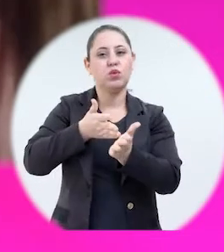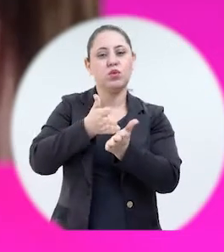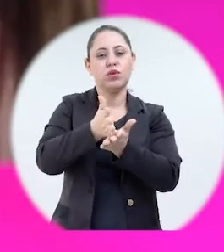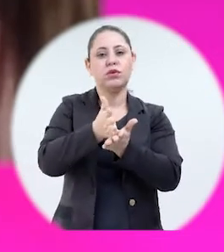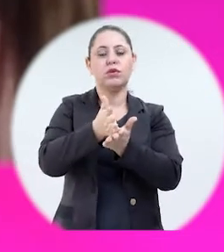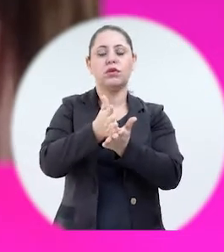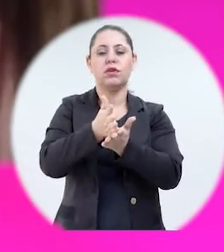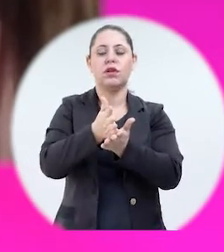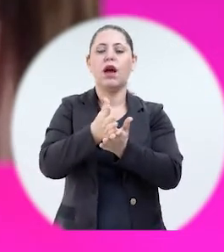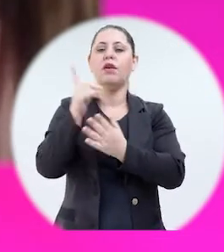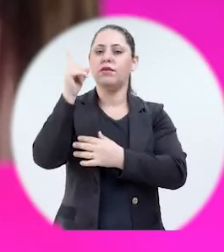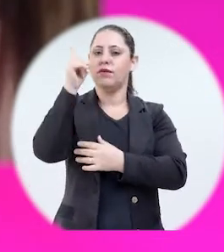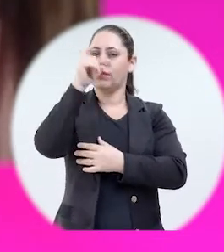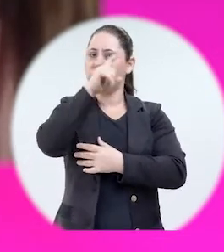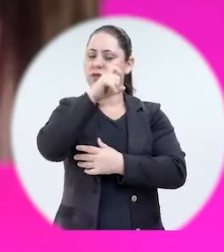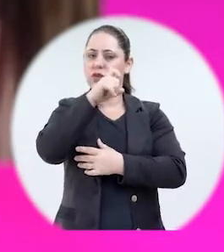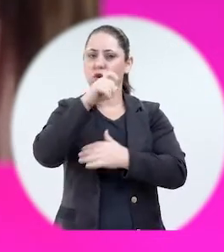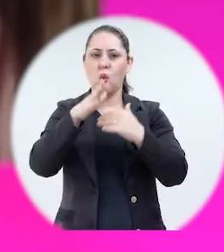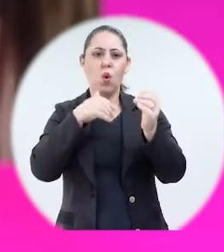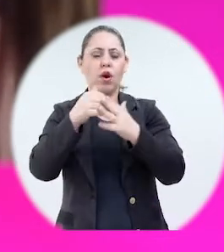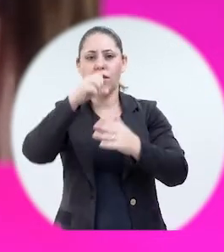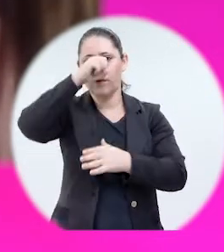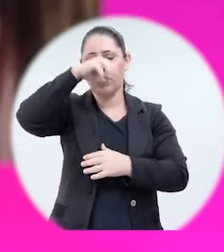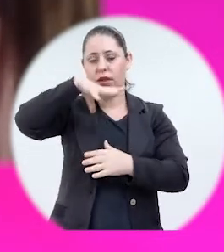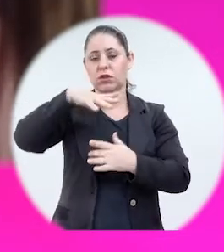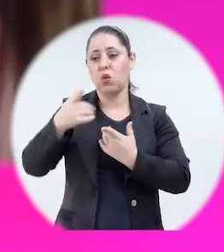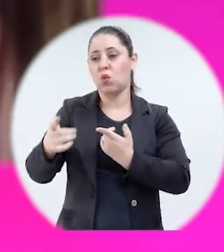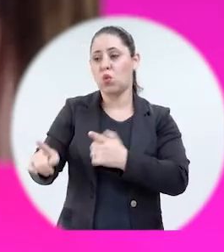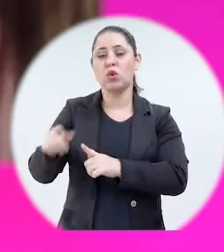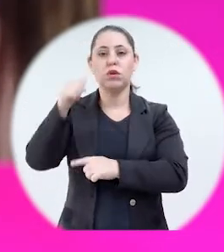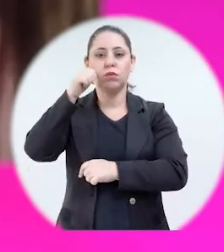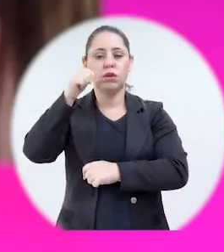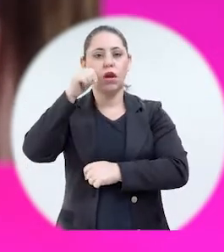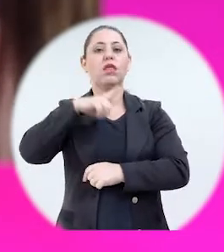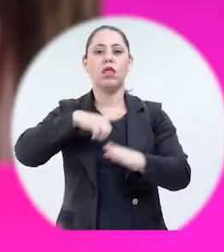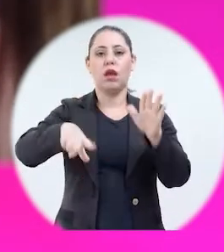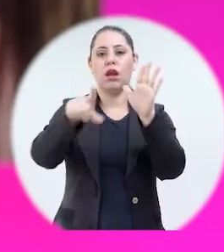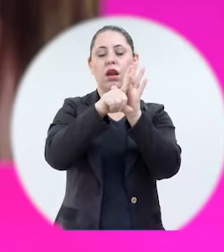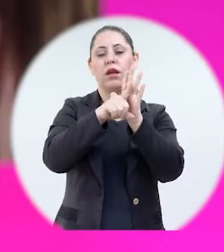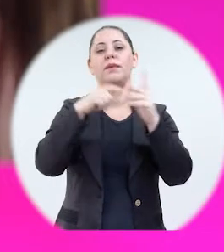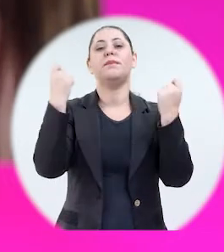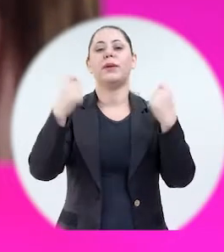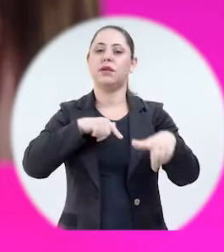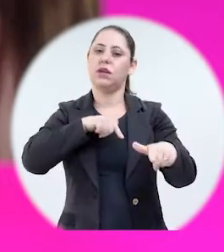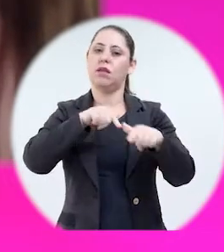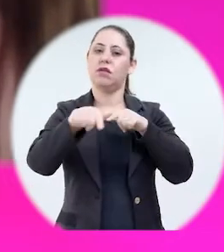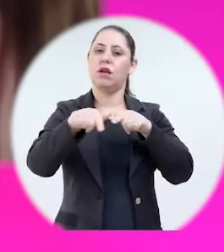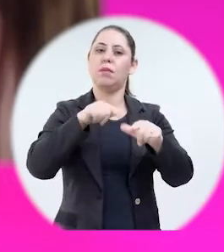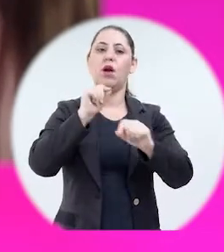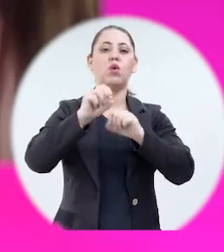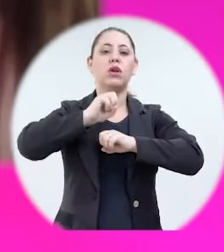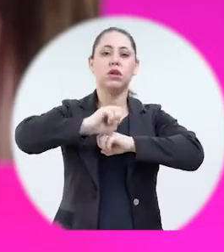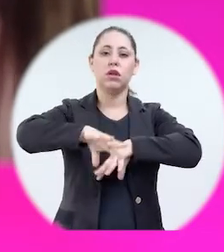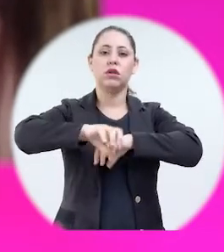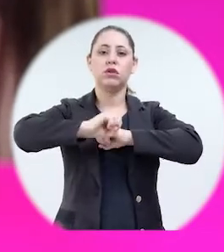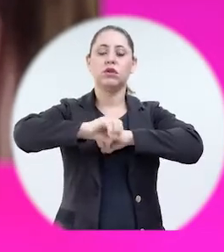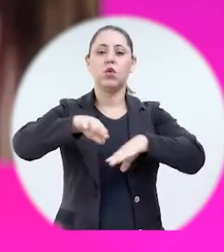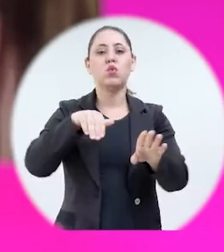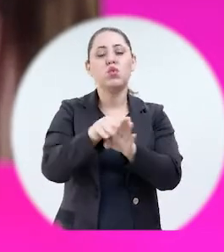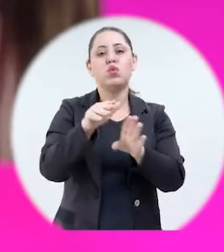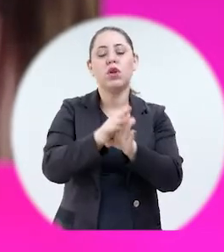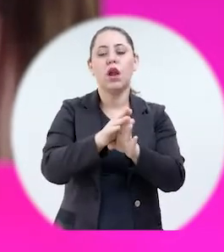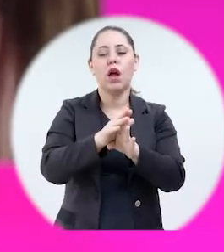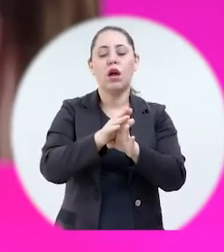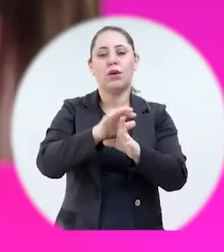nessa caminhada, e aí fica difícil. Então, qualquer violência contra a mulher, ainda que exista lei, a gente precisa trabalhar com essa questão da educação,